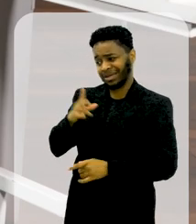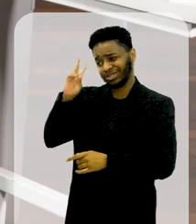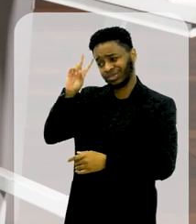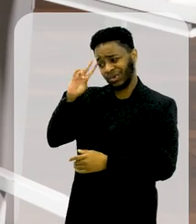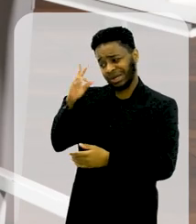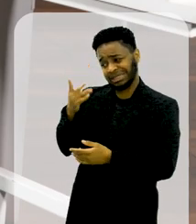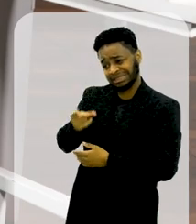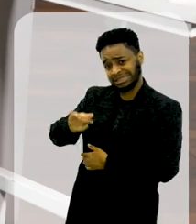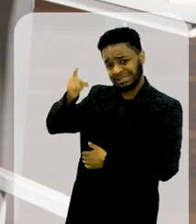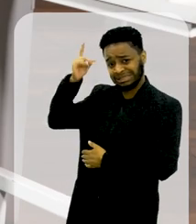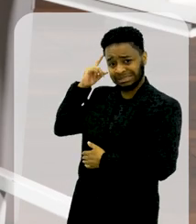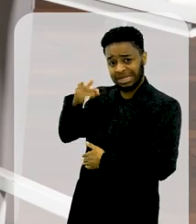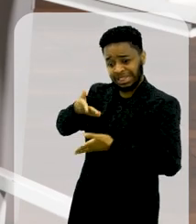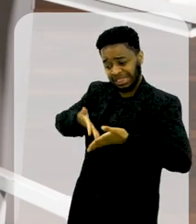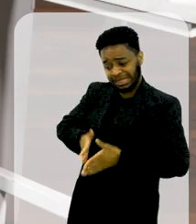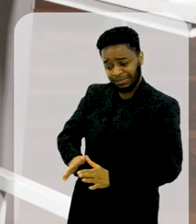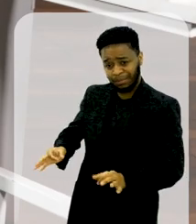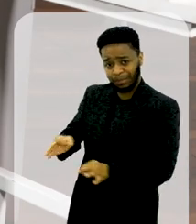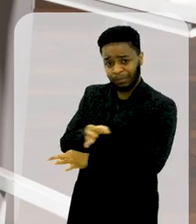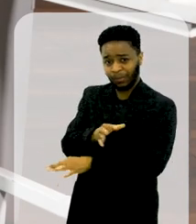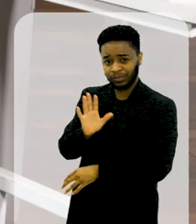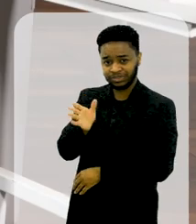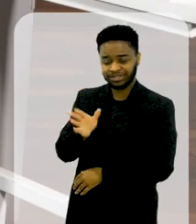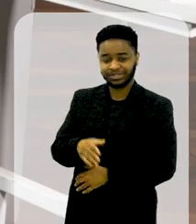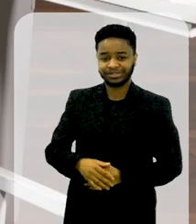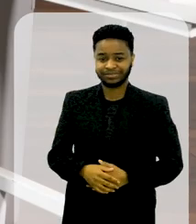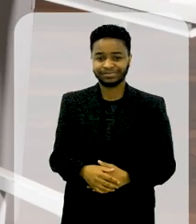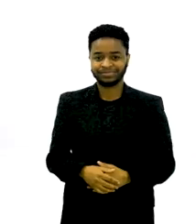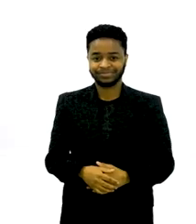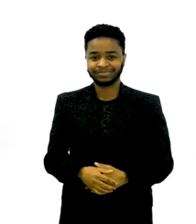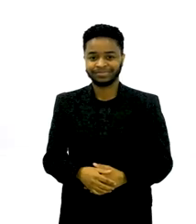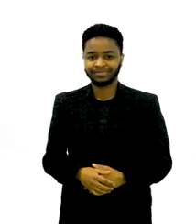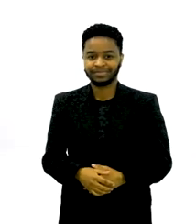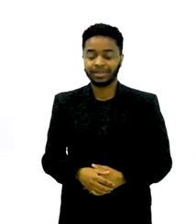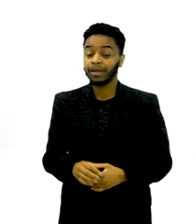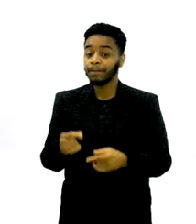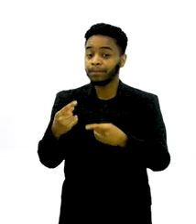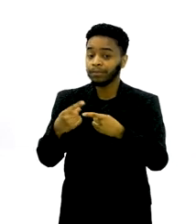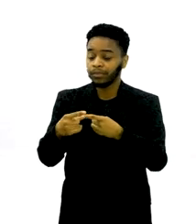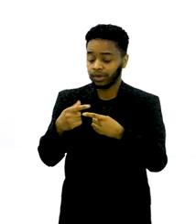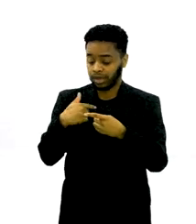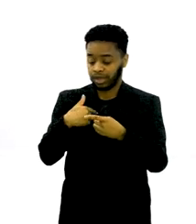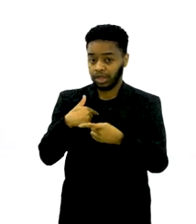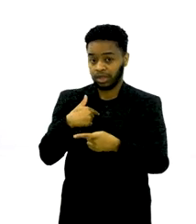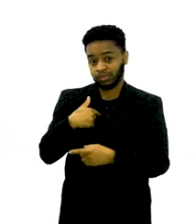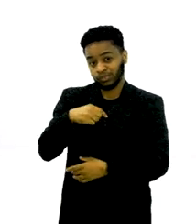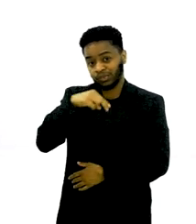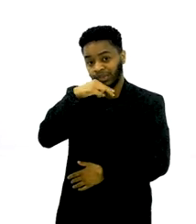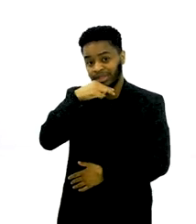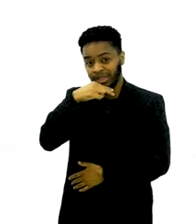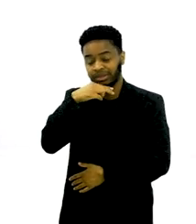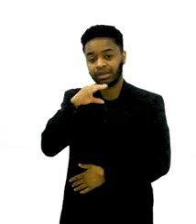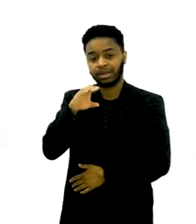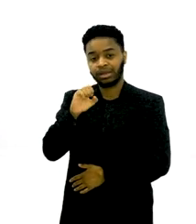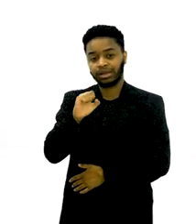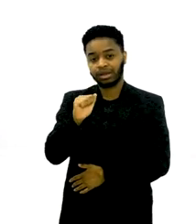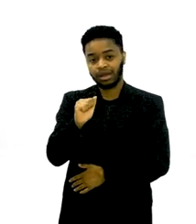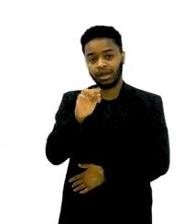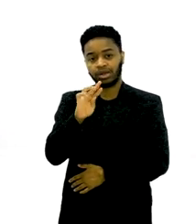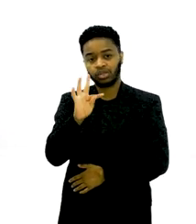de berço a minha história vem de berço né Eh nascendo sendo neta do Cartola da